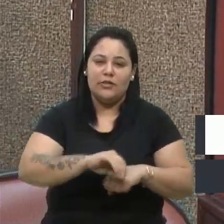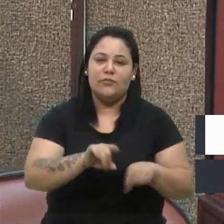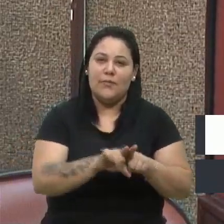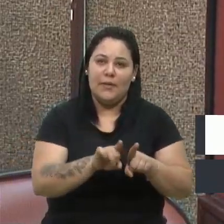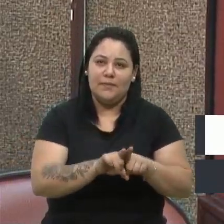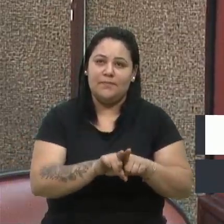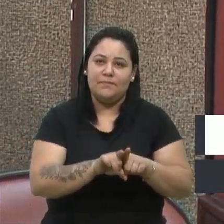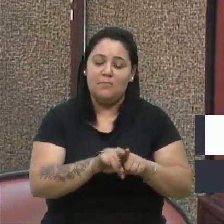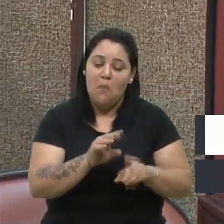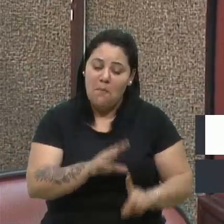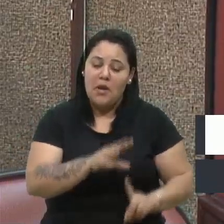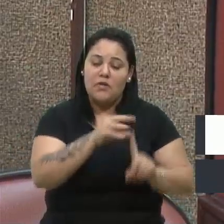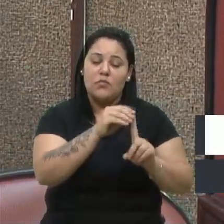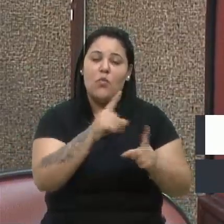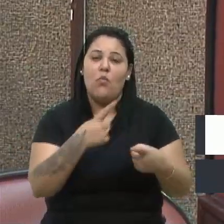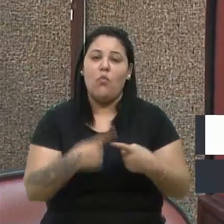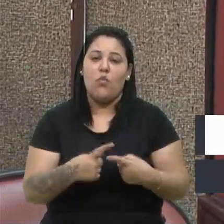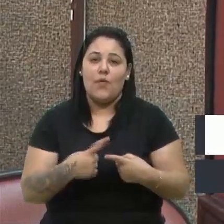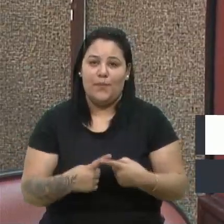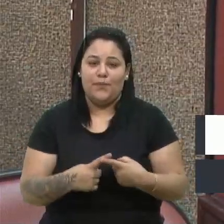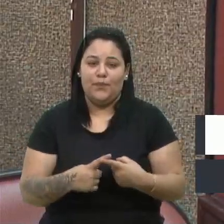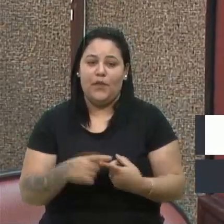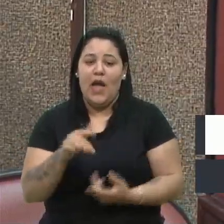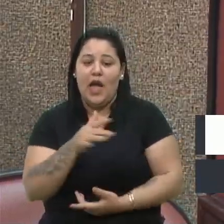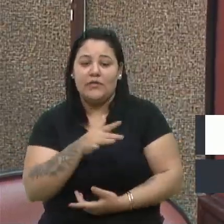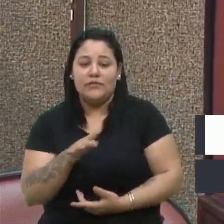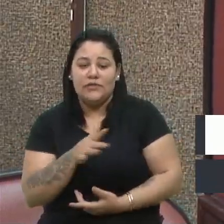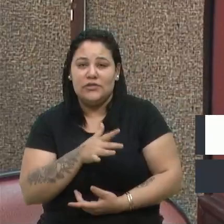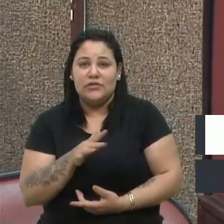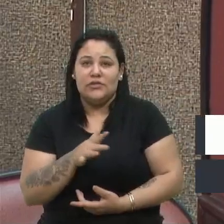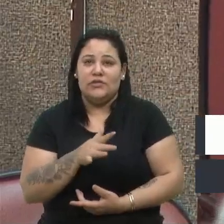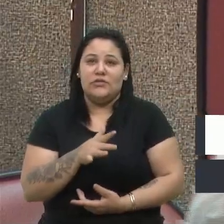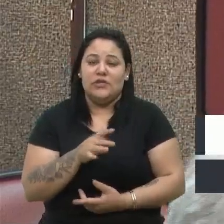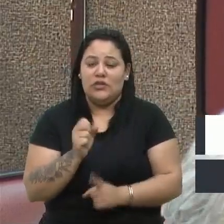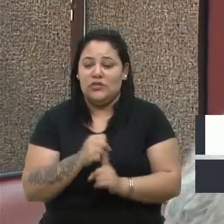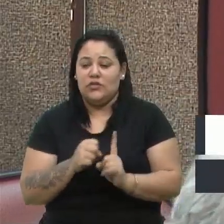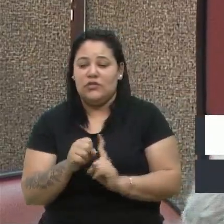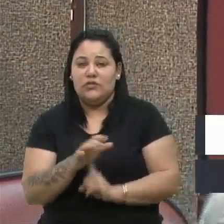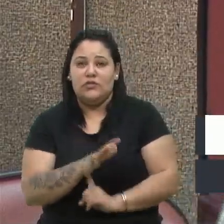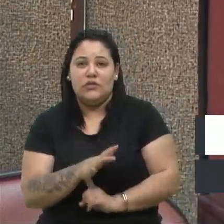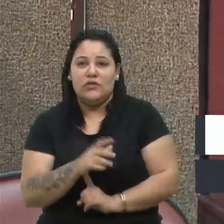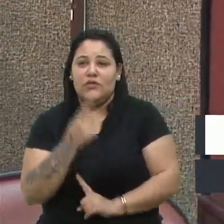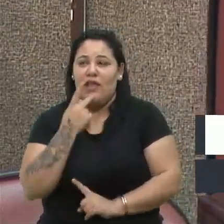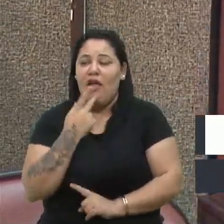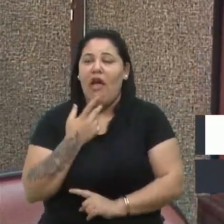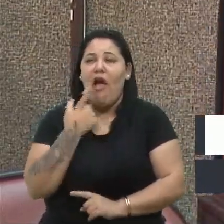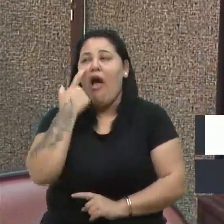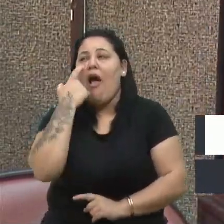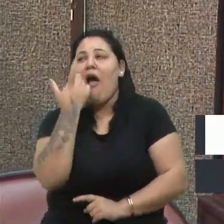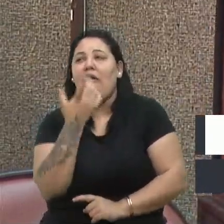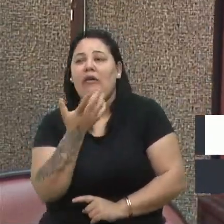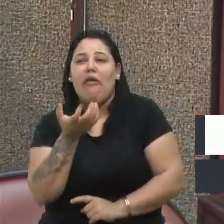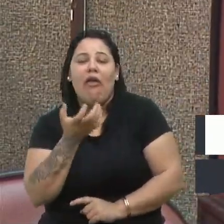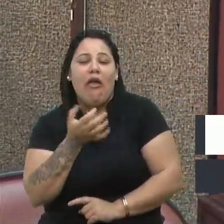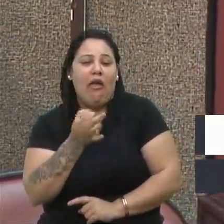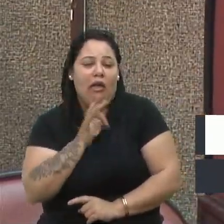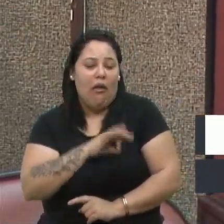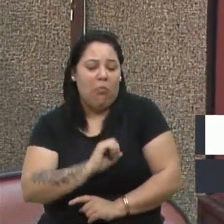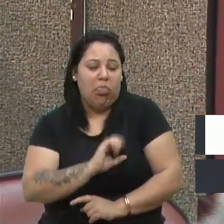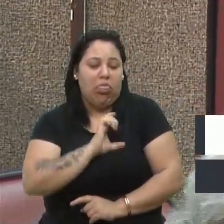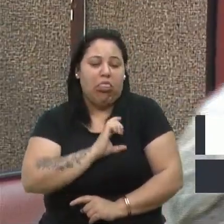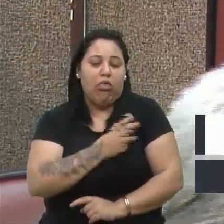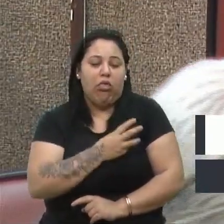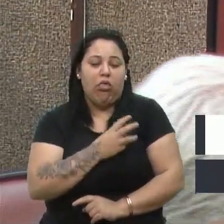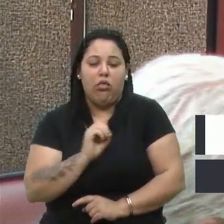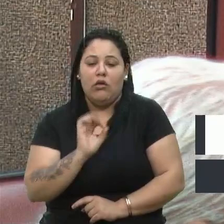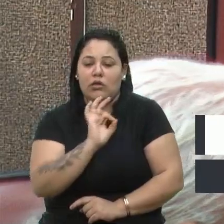principalmente porque, às vezes, na sociedade cai como, olha, estão querendo aumento de 30%, e, na realidade,